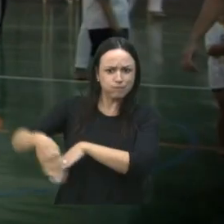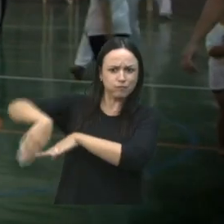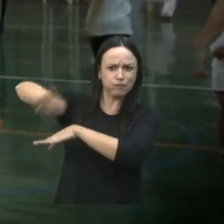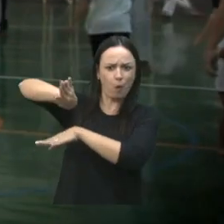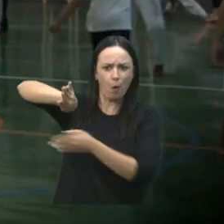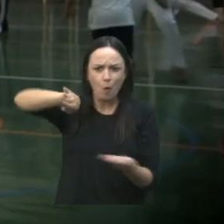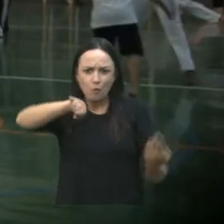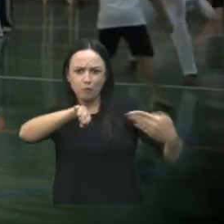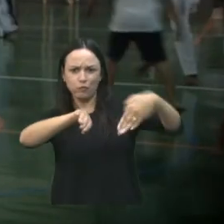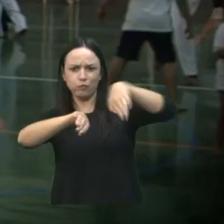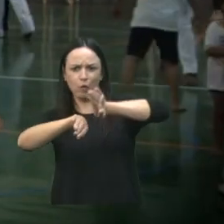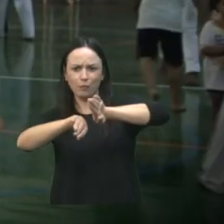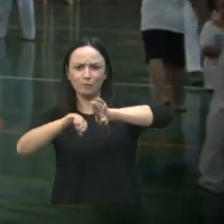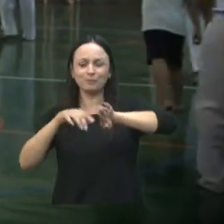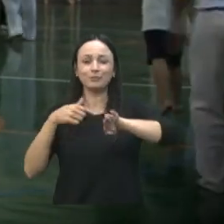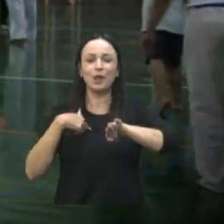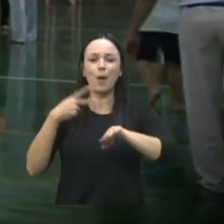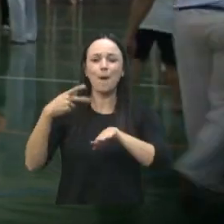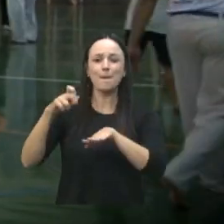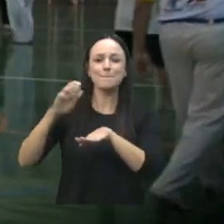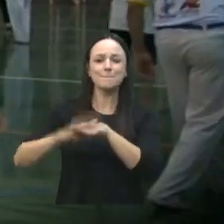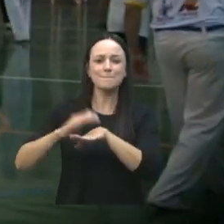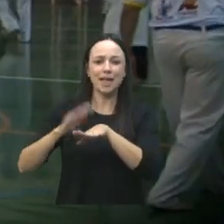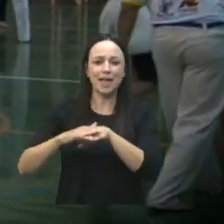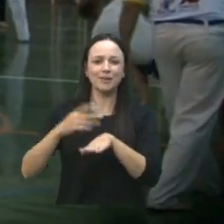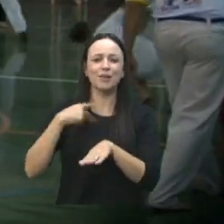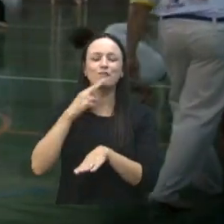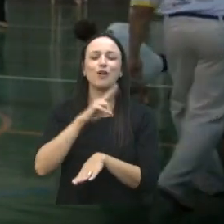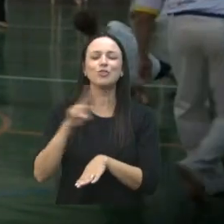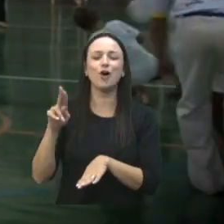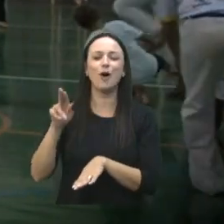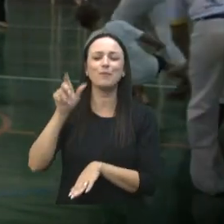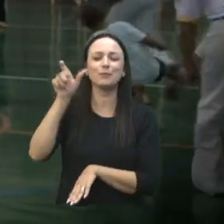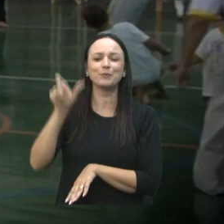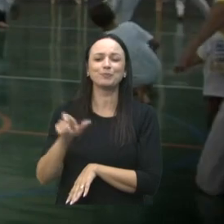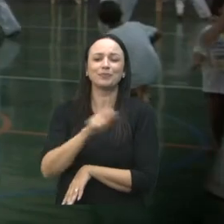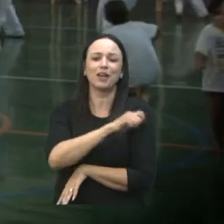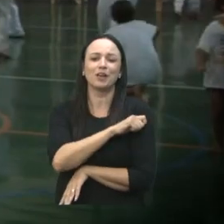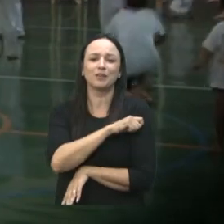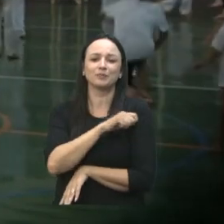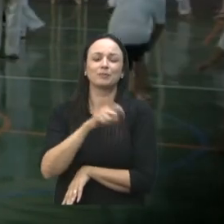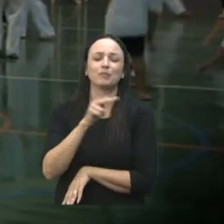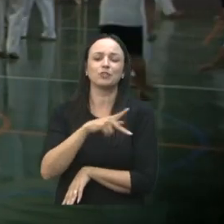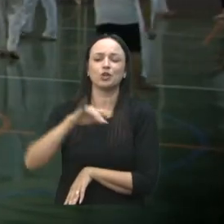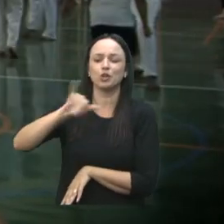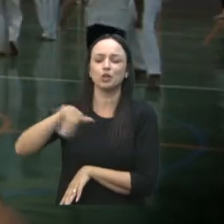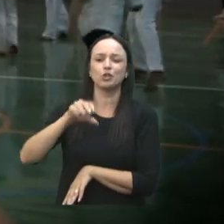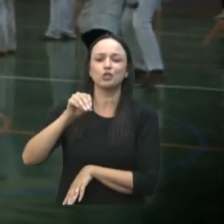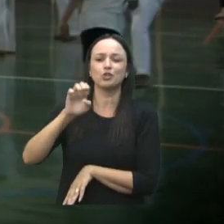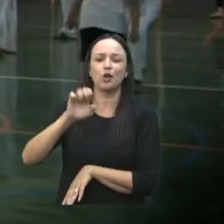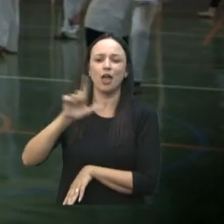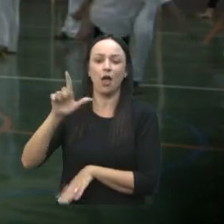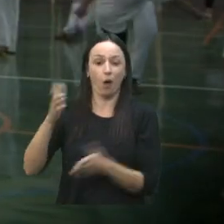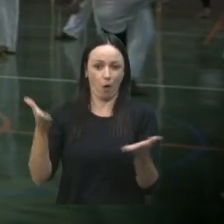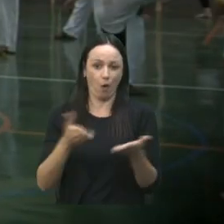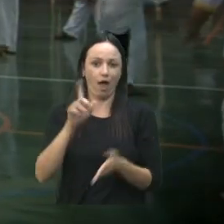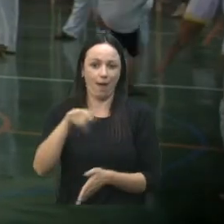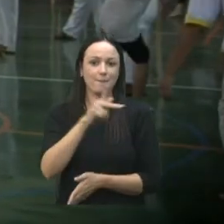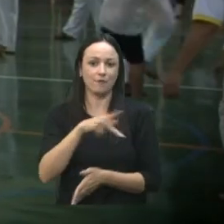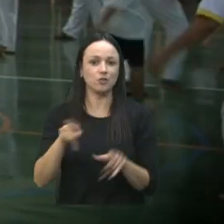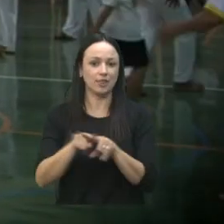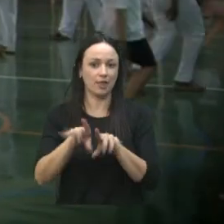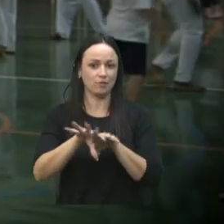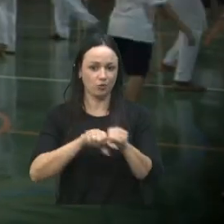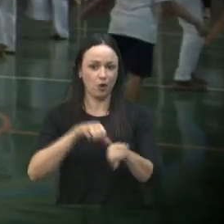pé voava e depois eu acertei o pé, até hoje vou falar o nome aqui, de um aluno aqui, o mestre Joel, que hoje é mestre, que também é formado